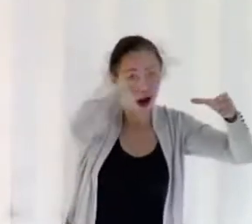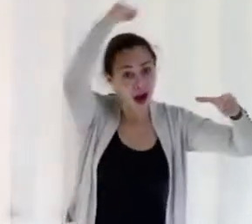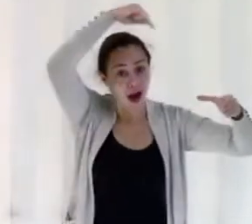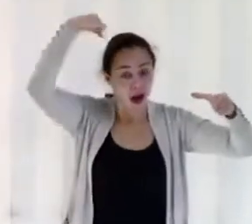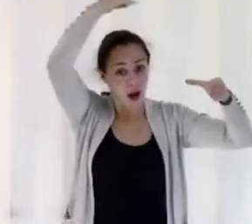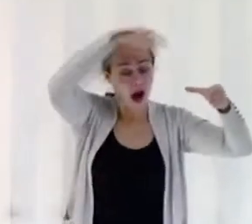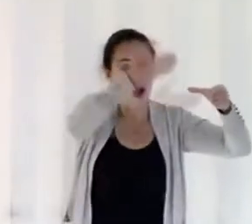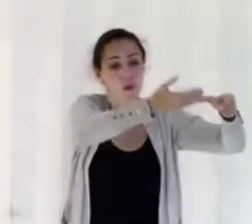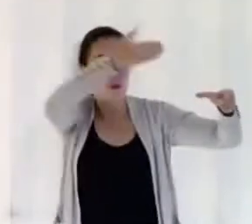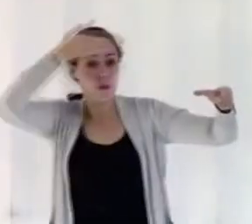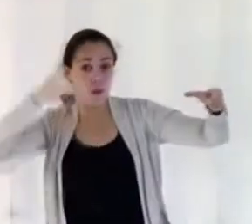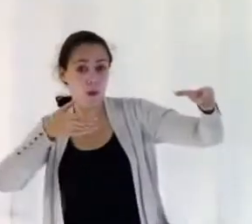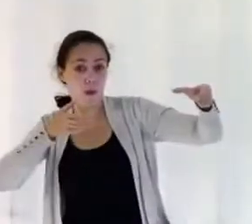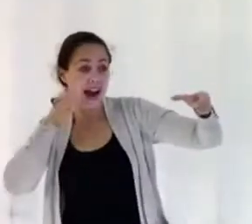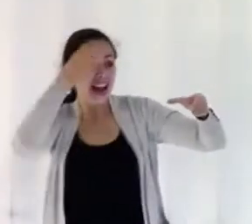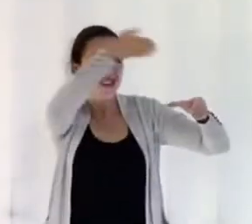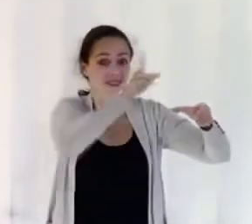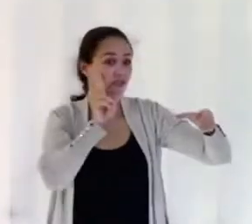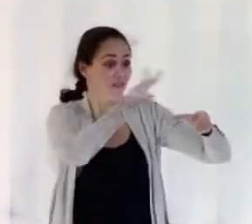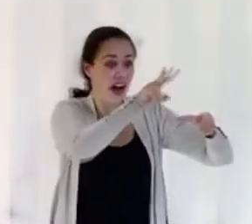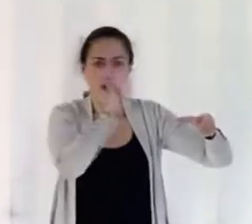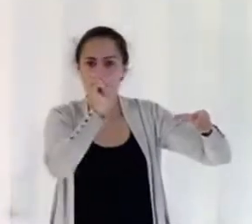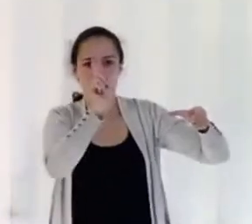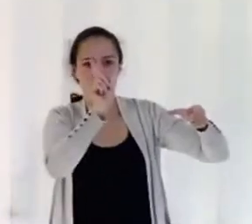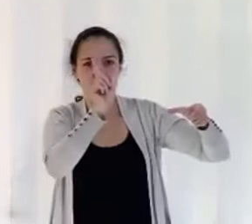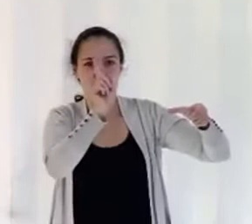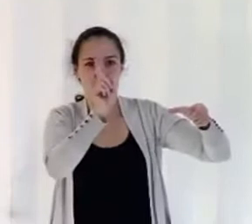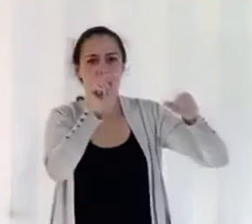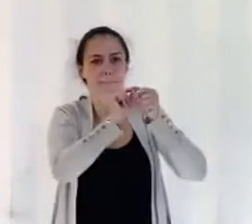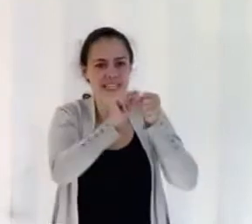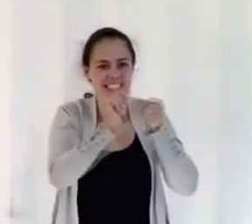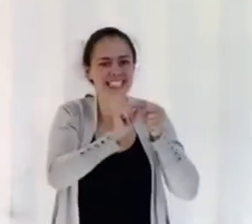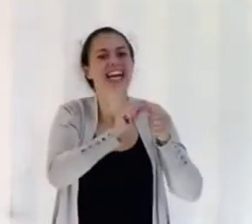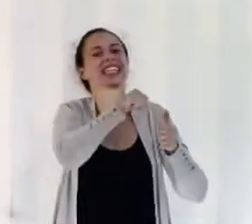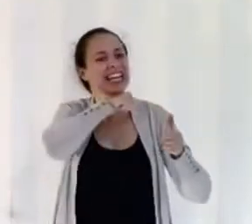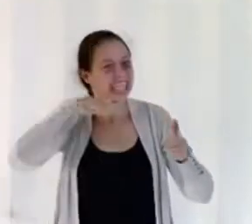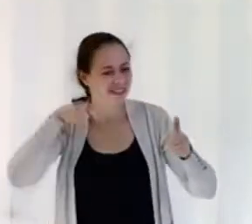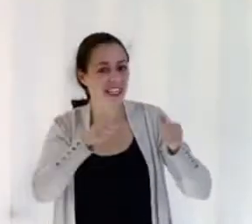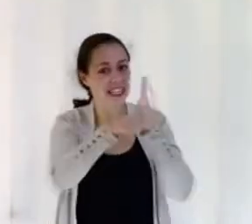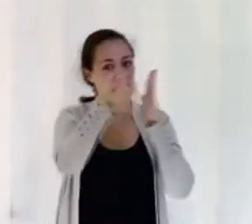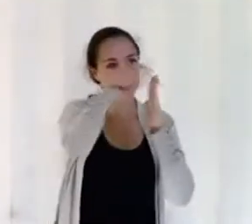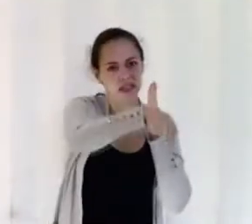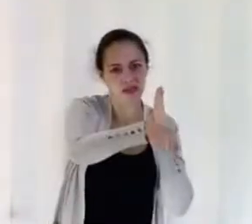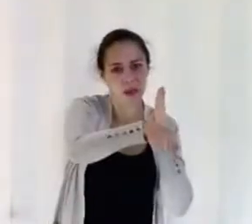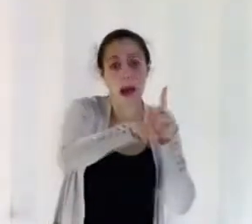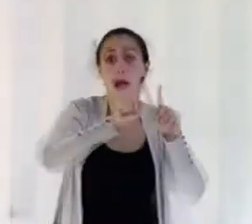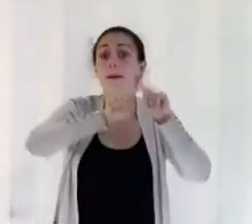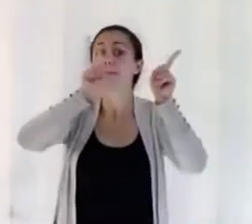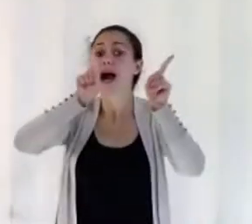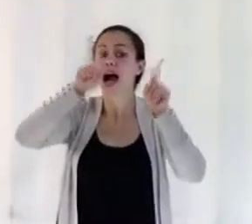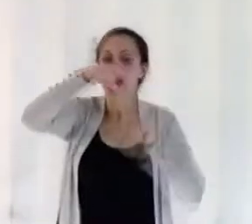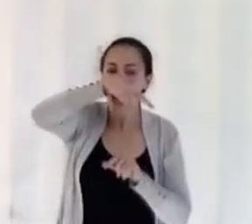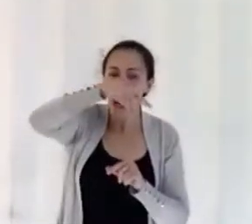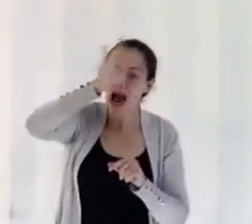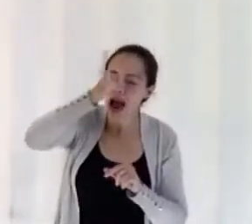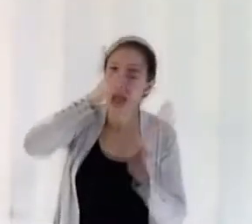E acima de tudo nós recebemos o dom da fé. A fé é esse dom que nos permanece